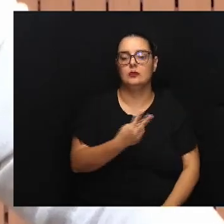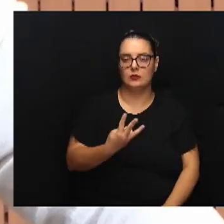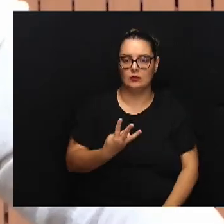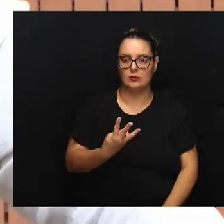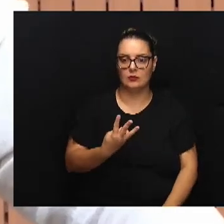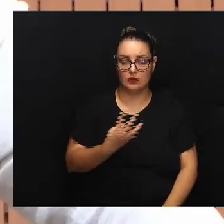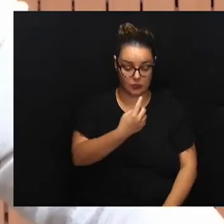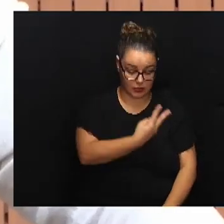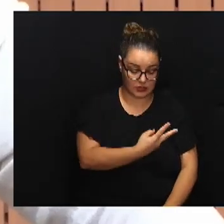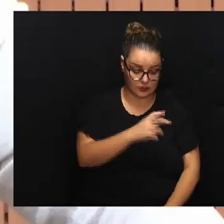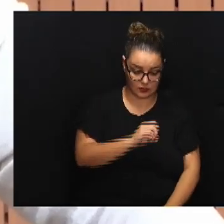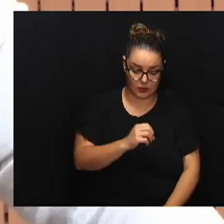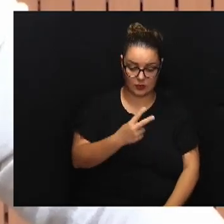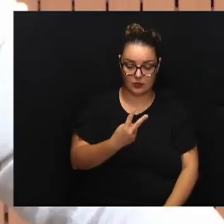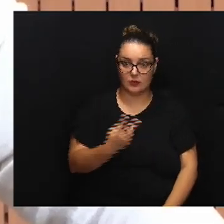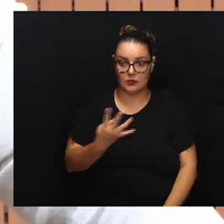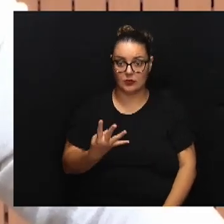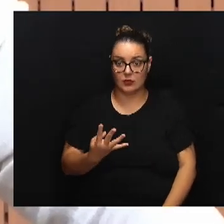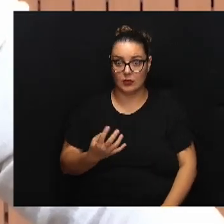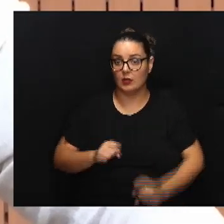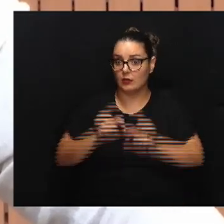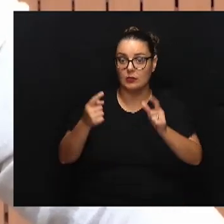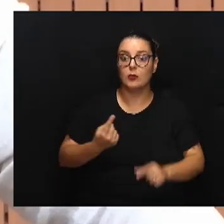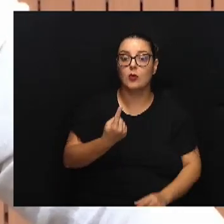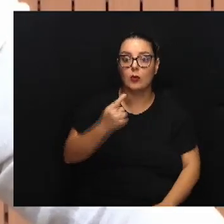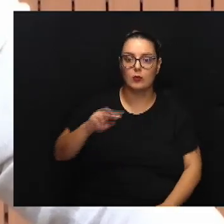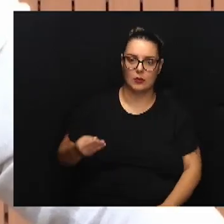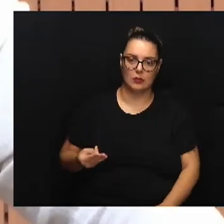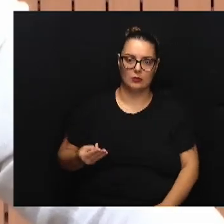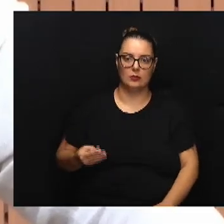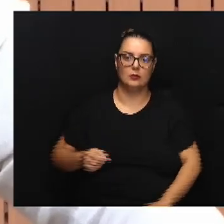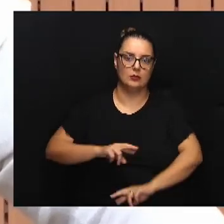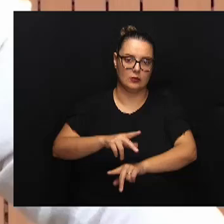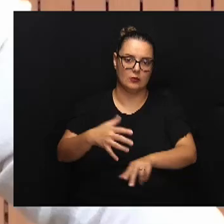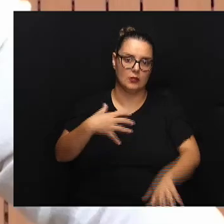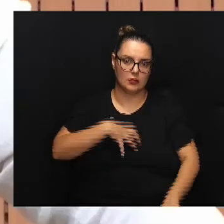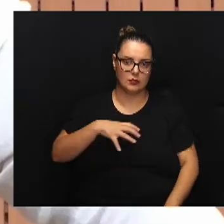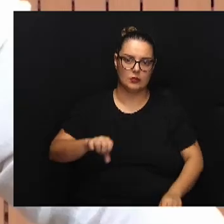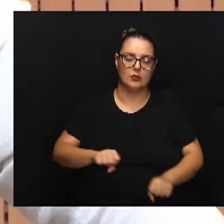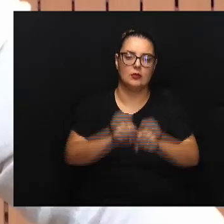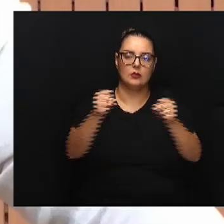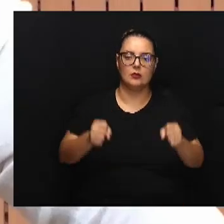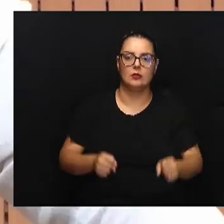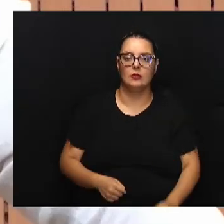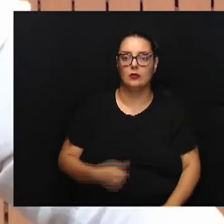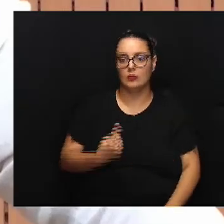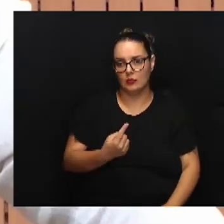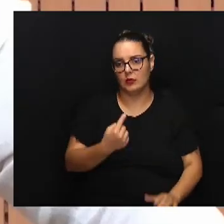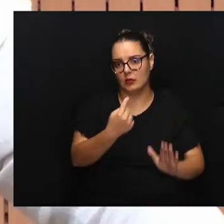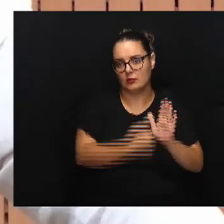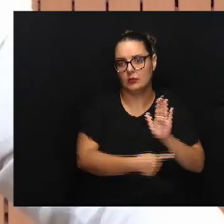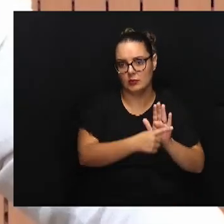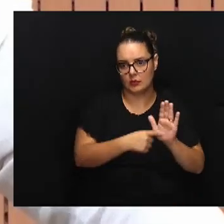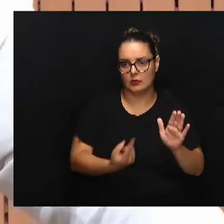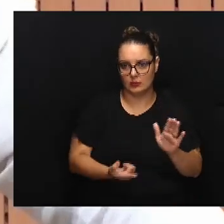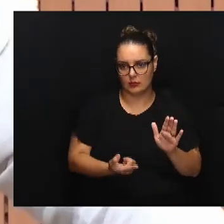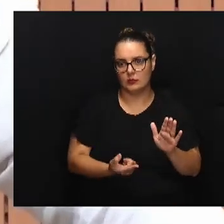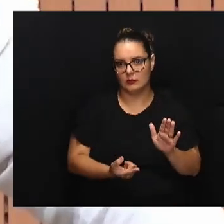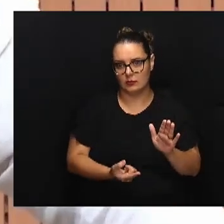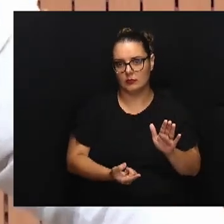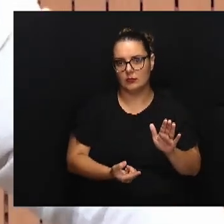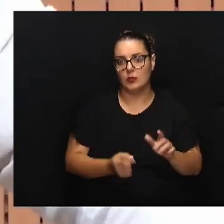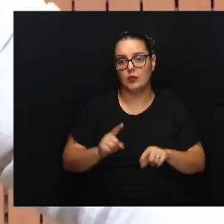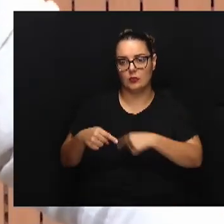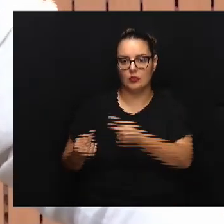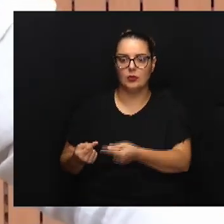milhão. Que tem várias formas de você destruir um órgão público, né? Um é extinguindo legalmente e outro por inanição, por